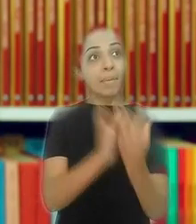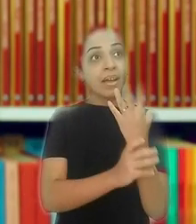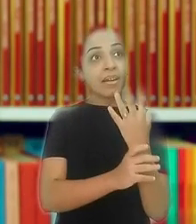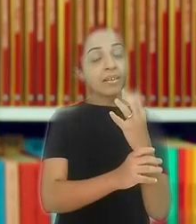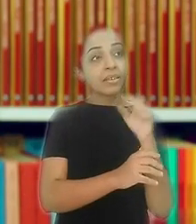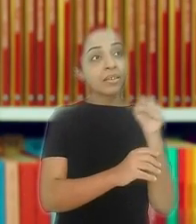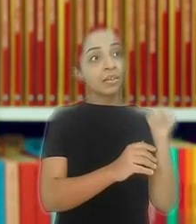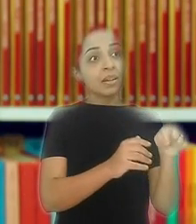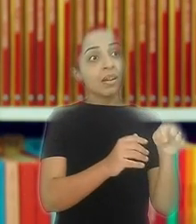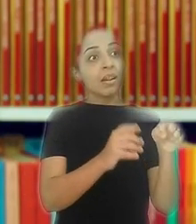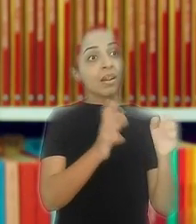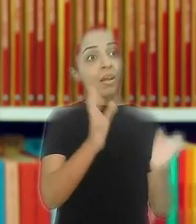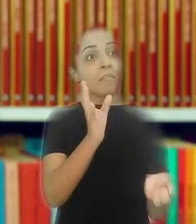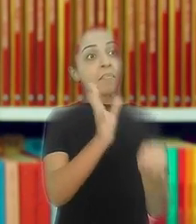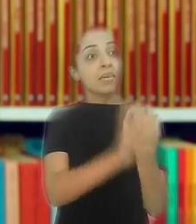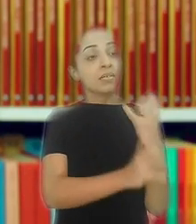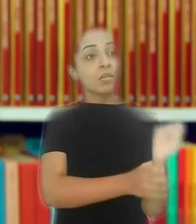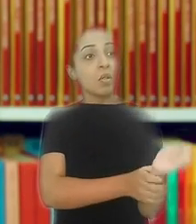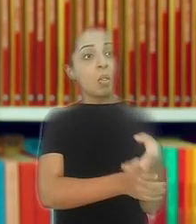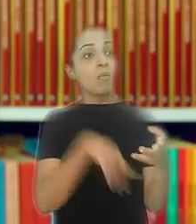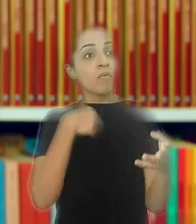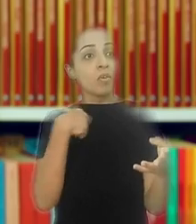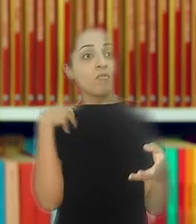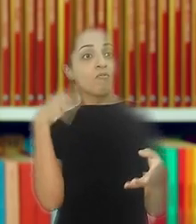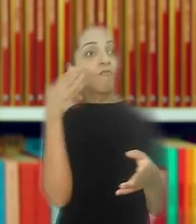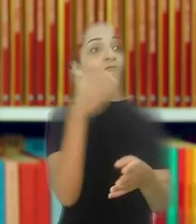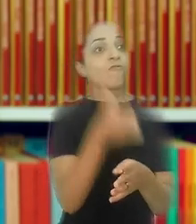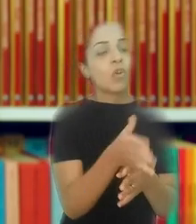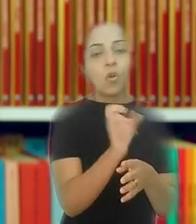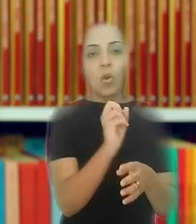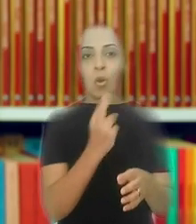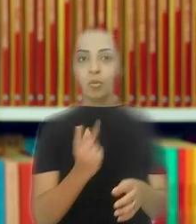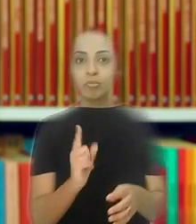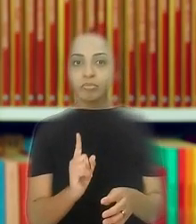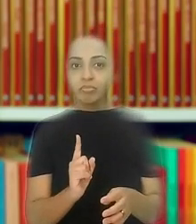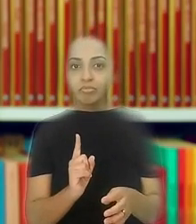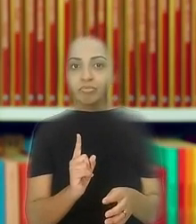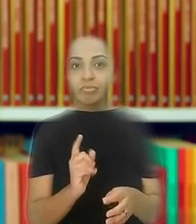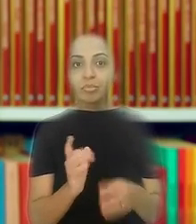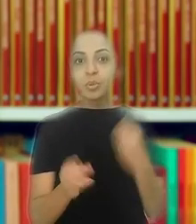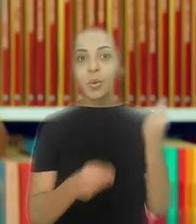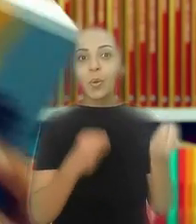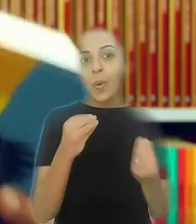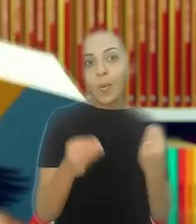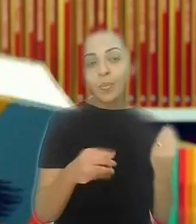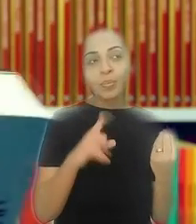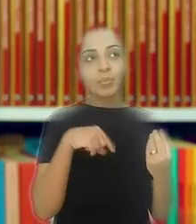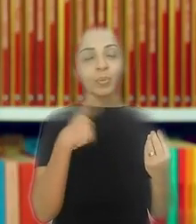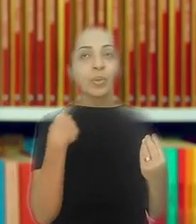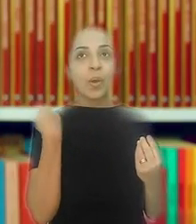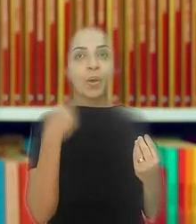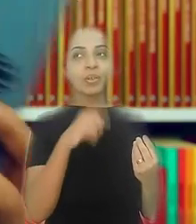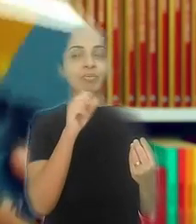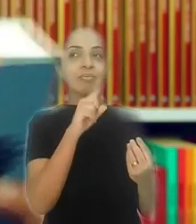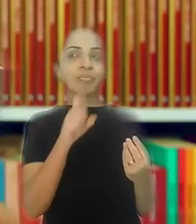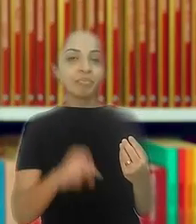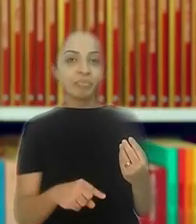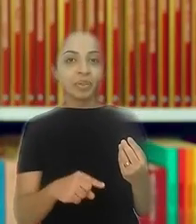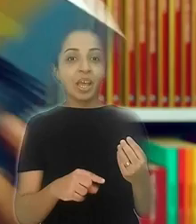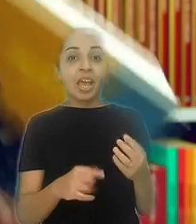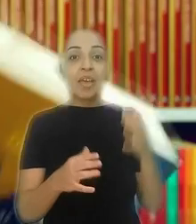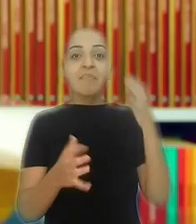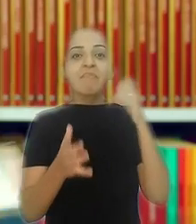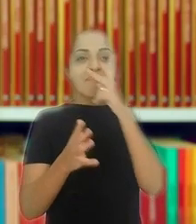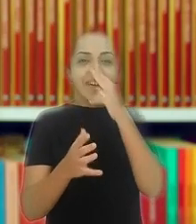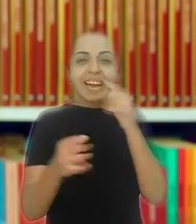vai conseguindo e das escolhas amorosas e das grandes interrogações que vão surgindo